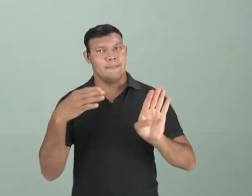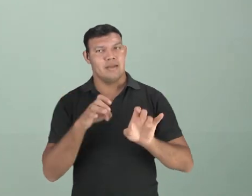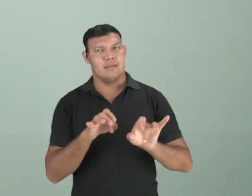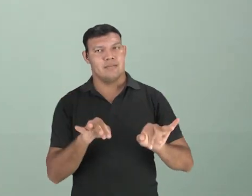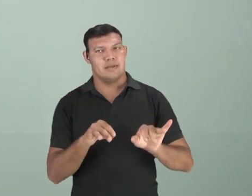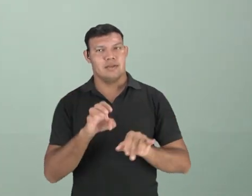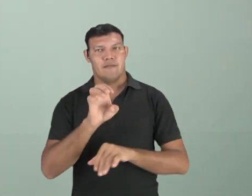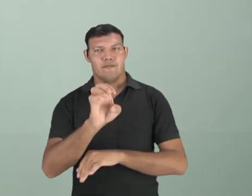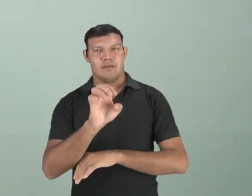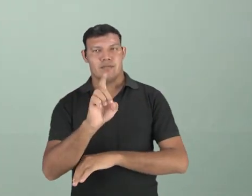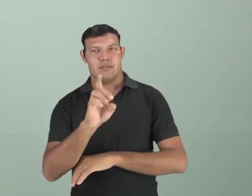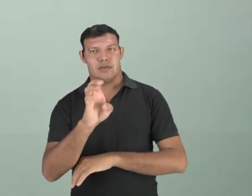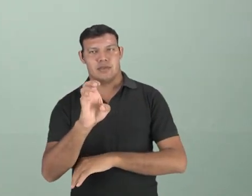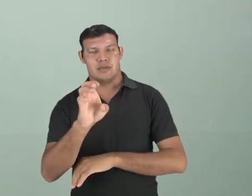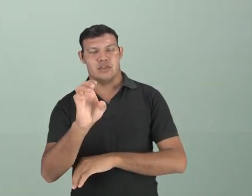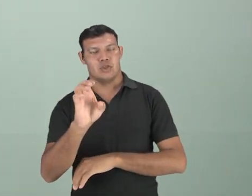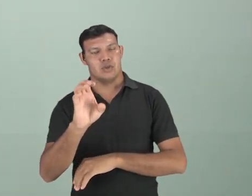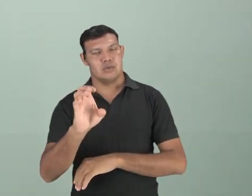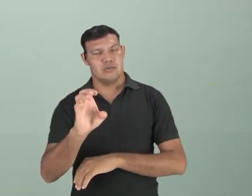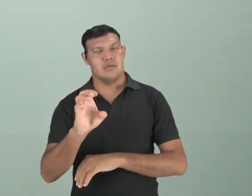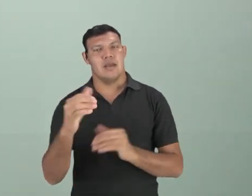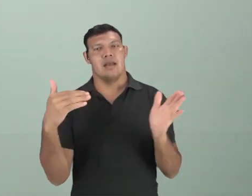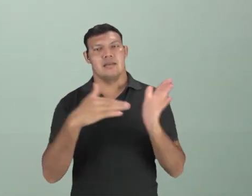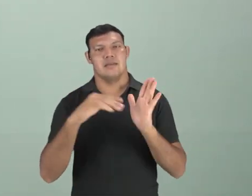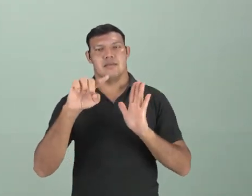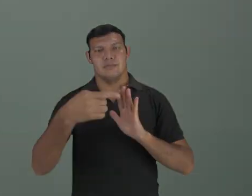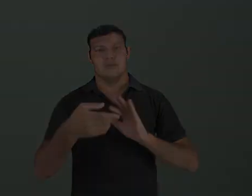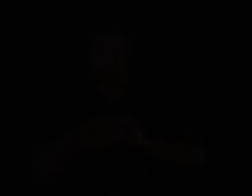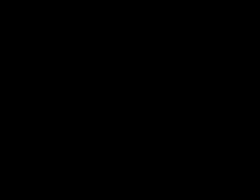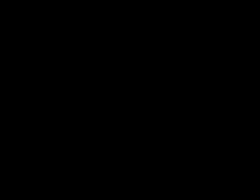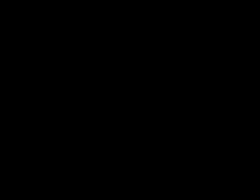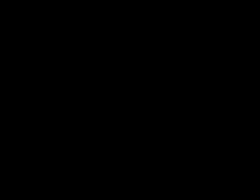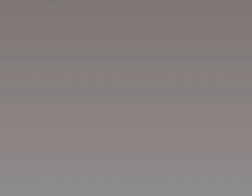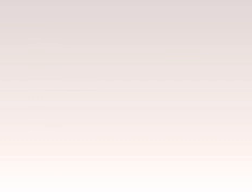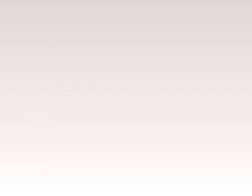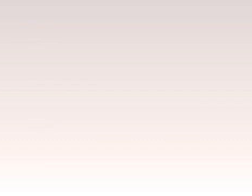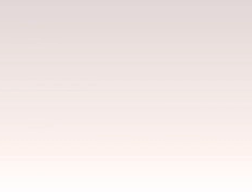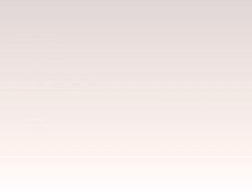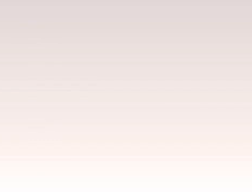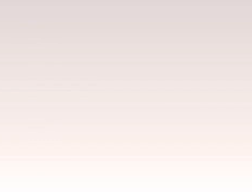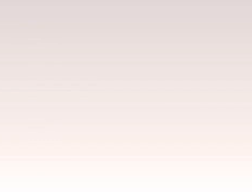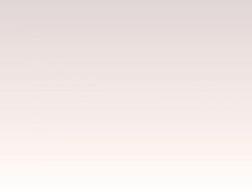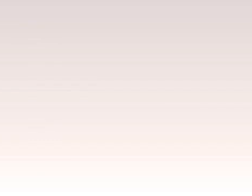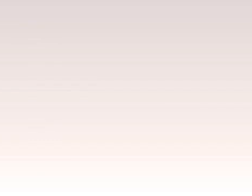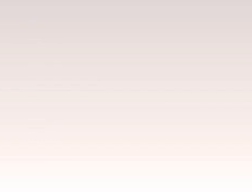a plataforma Eduque e até a próxima aula.